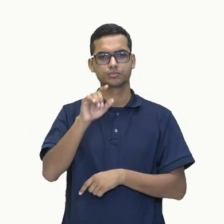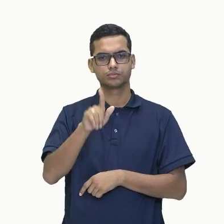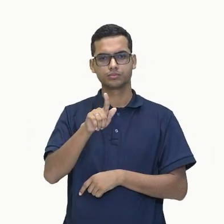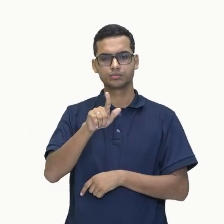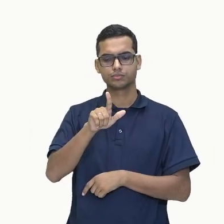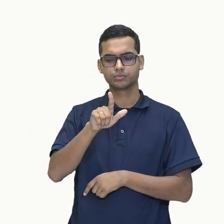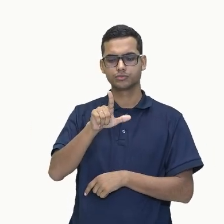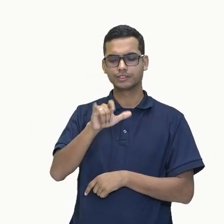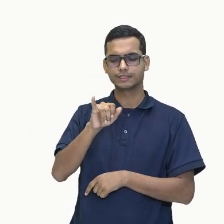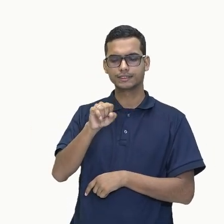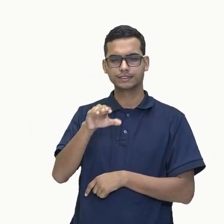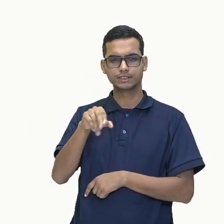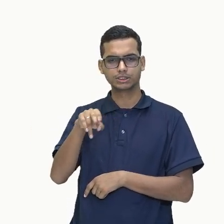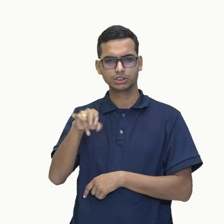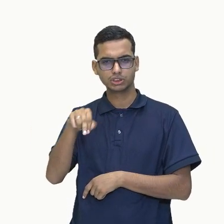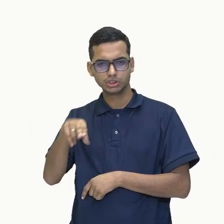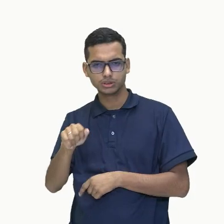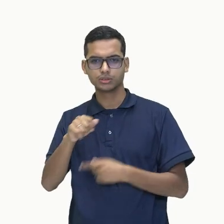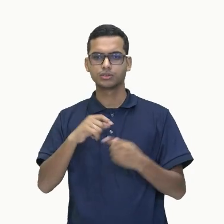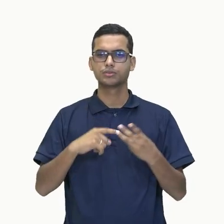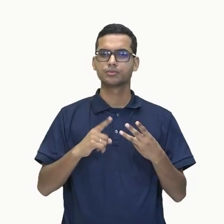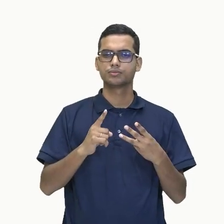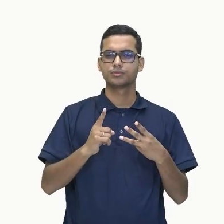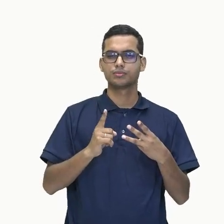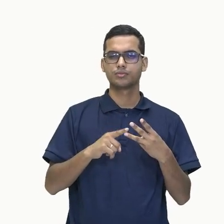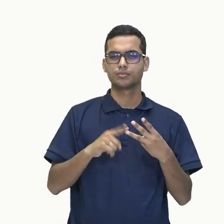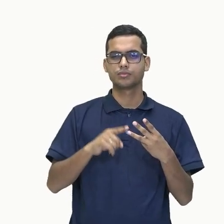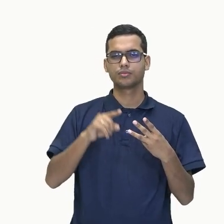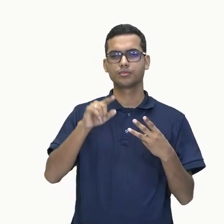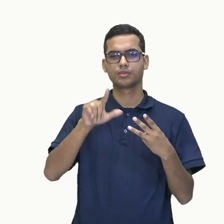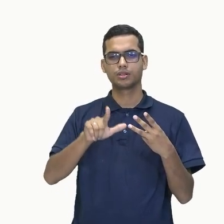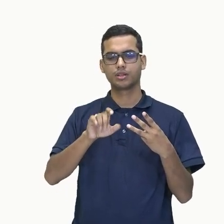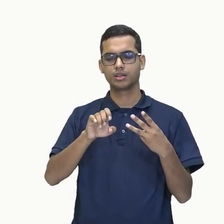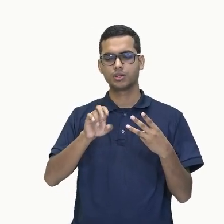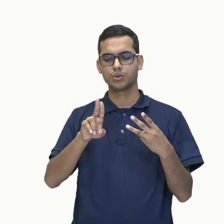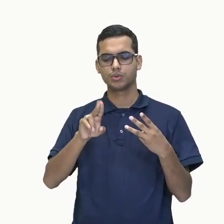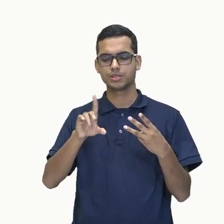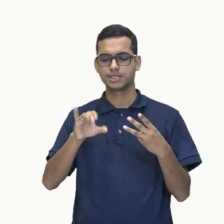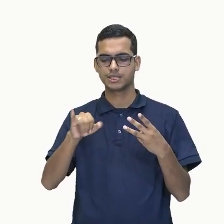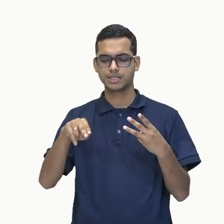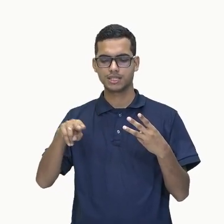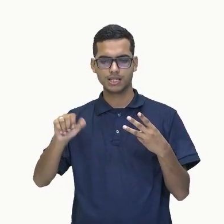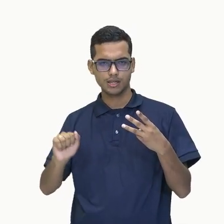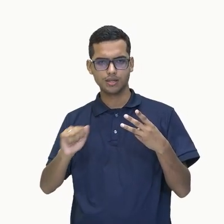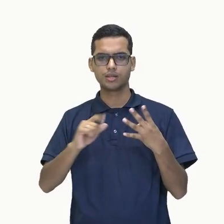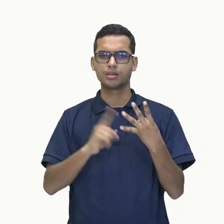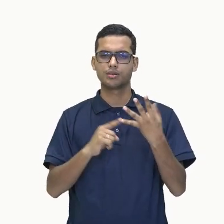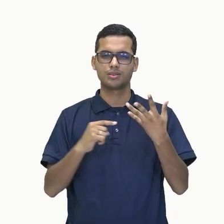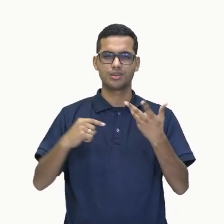nós temos glutamina, alanina, leucina de novo. Então nós temos